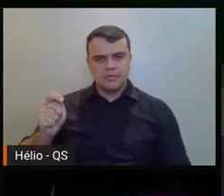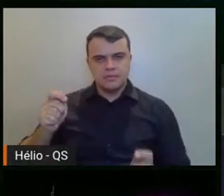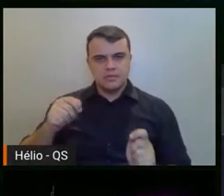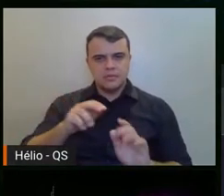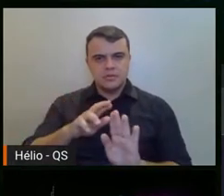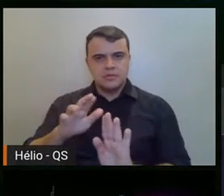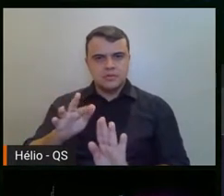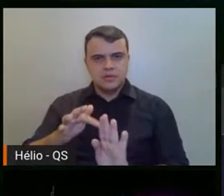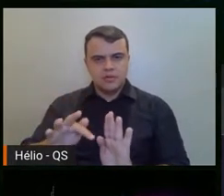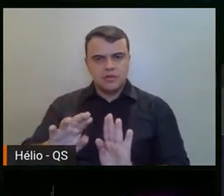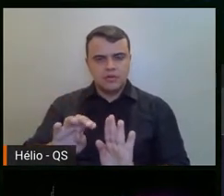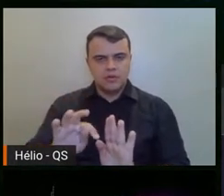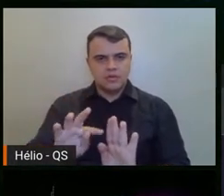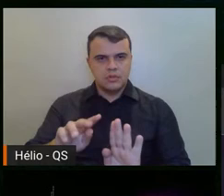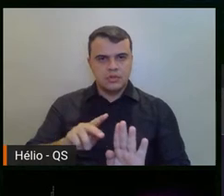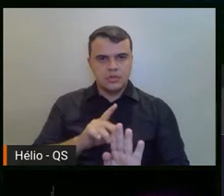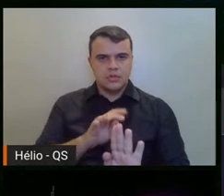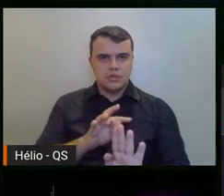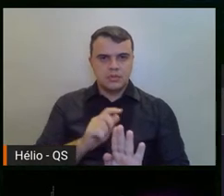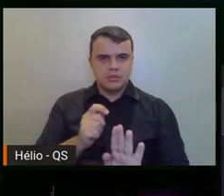front HTML CSS